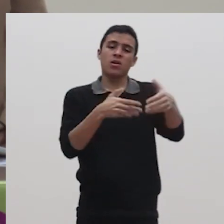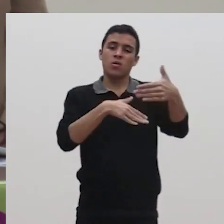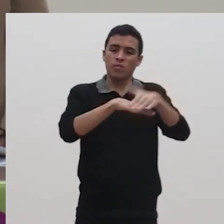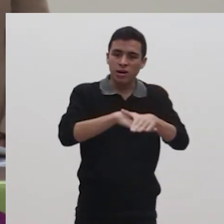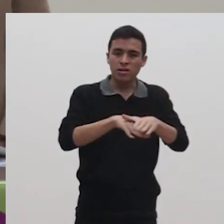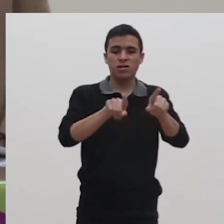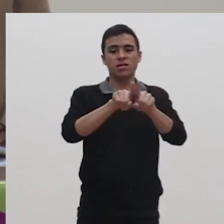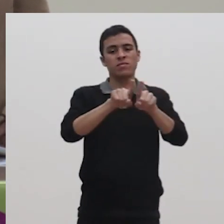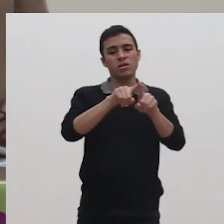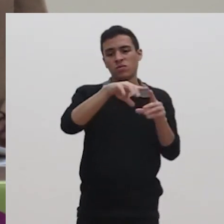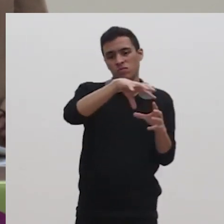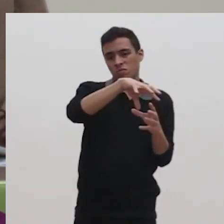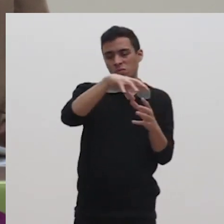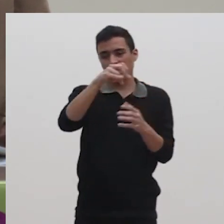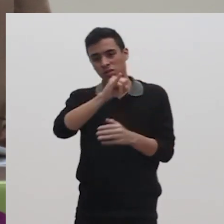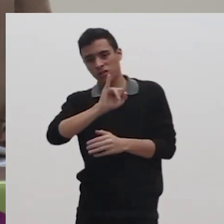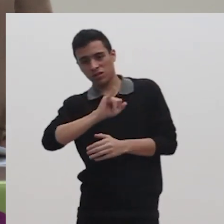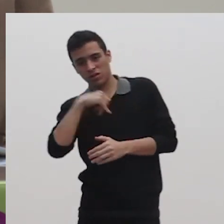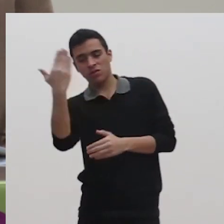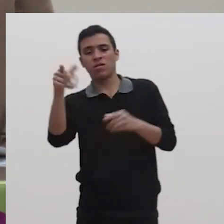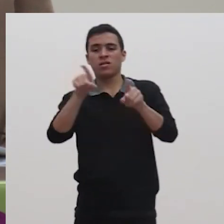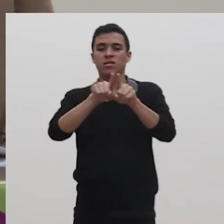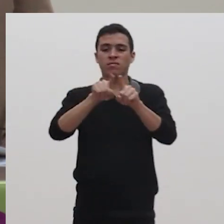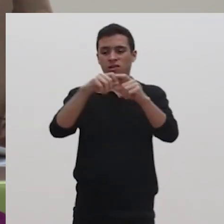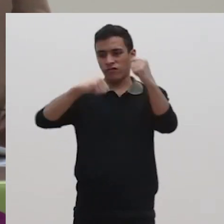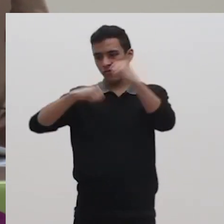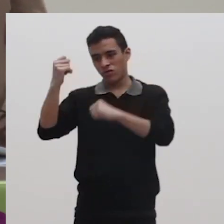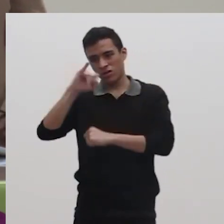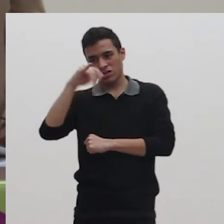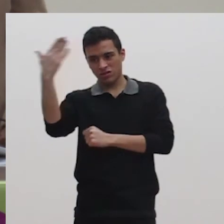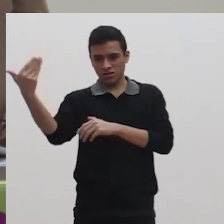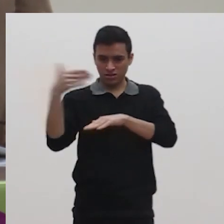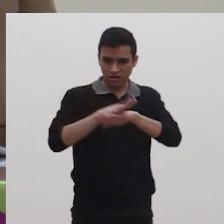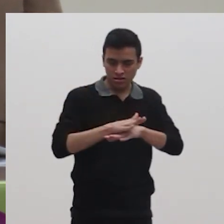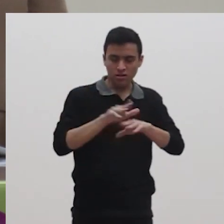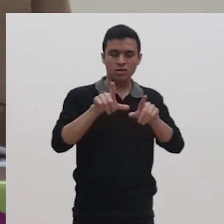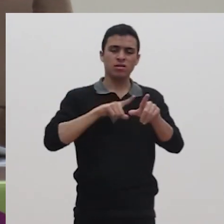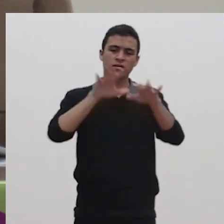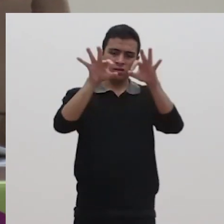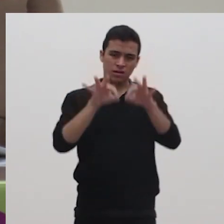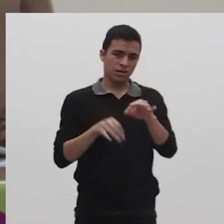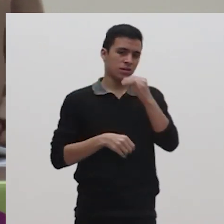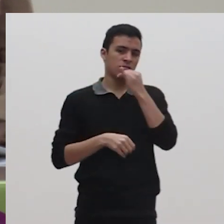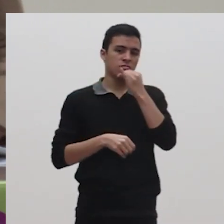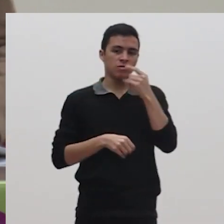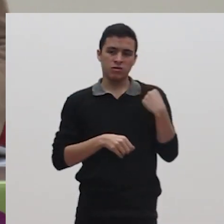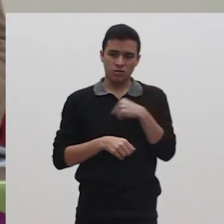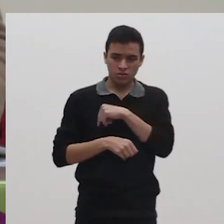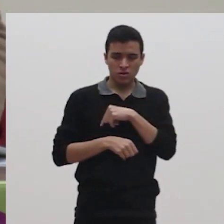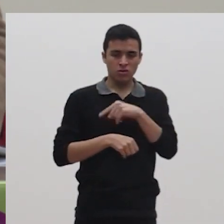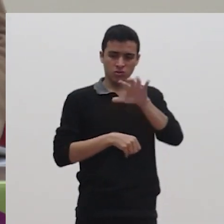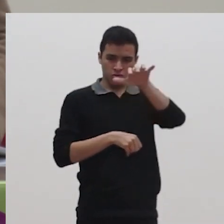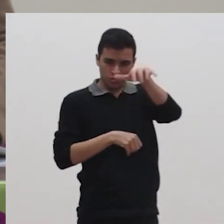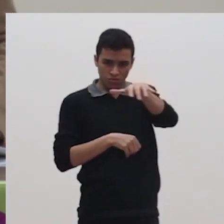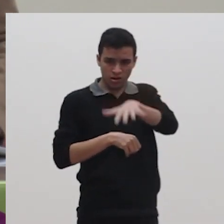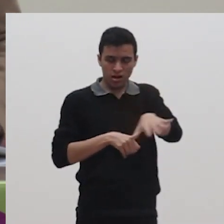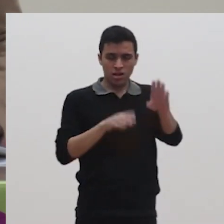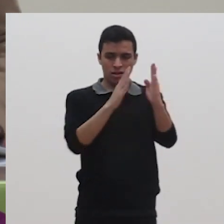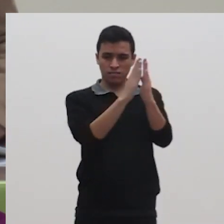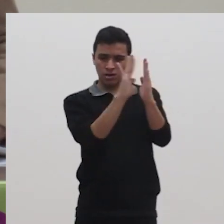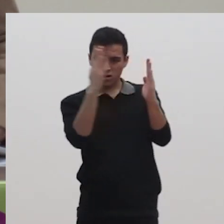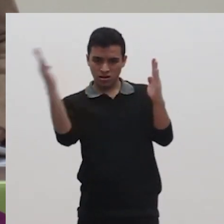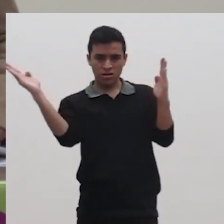cooperação internacional com indústrias internacionais. E tenho certeza que com o setor de bibliotecas,